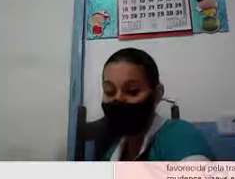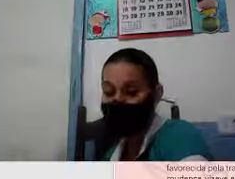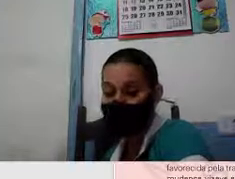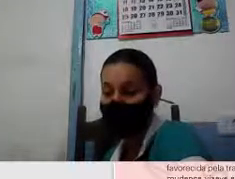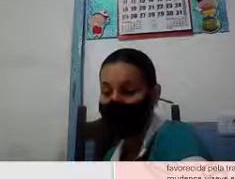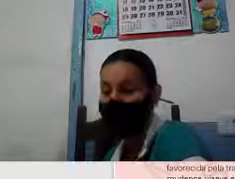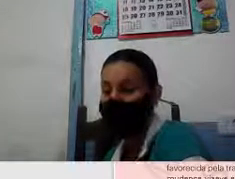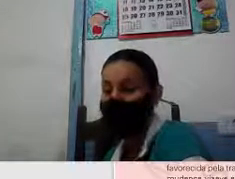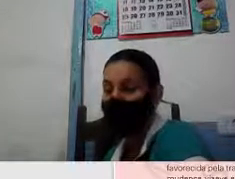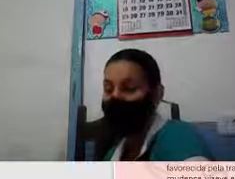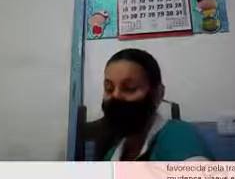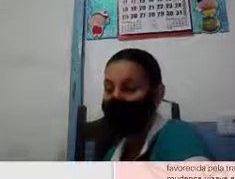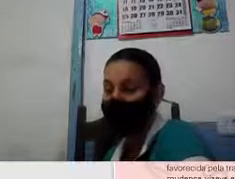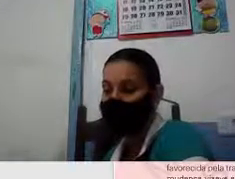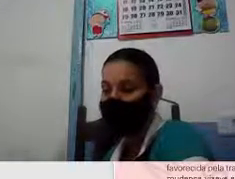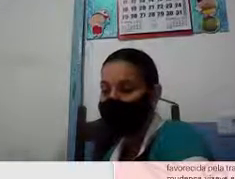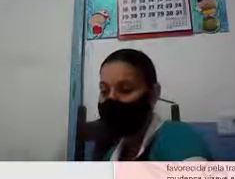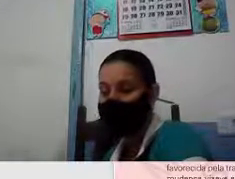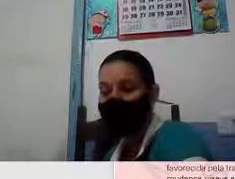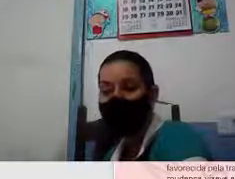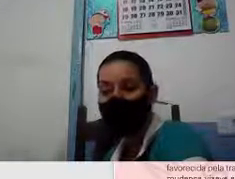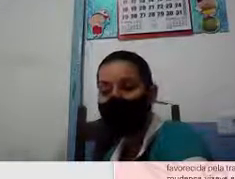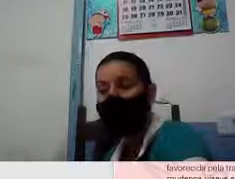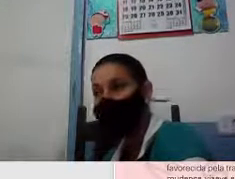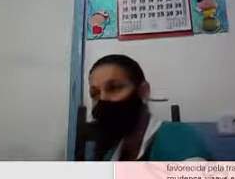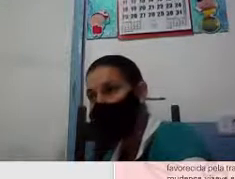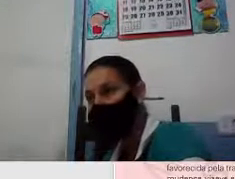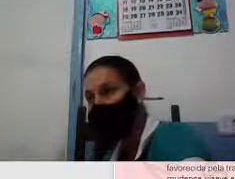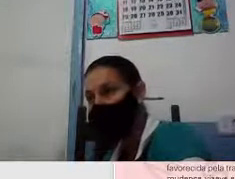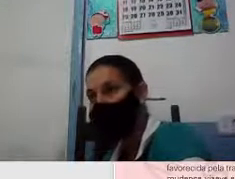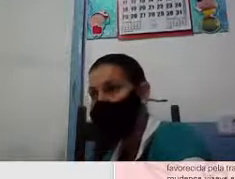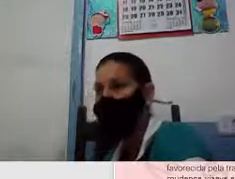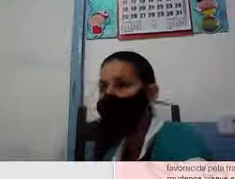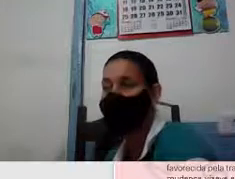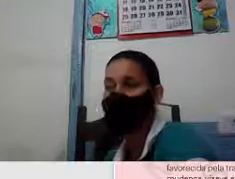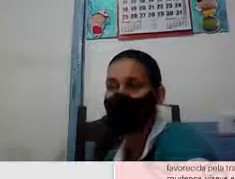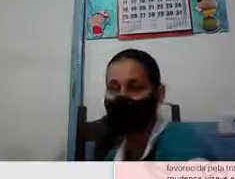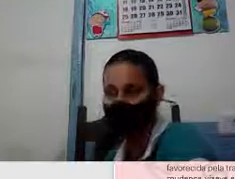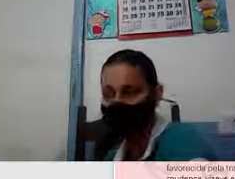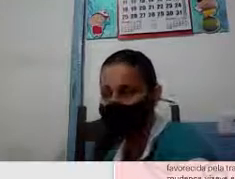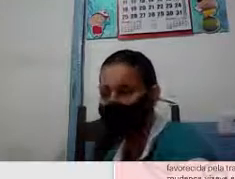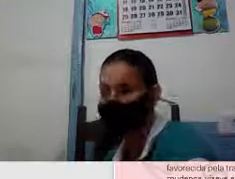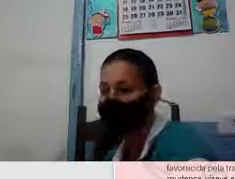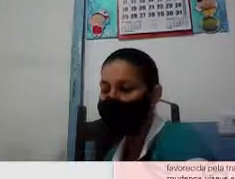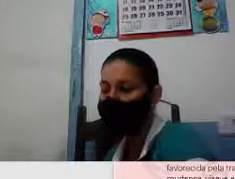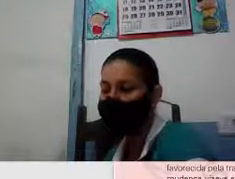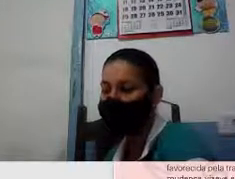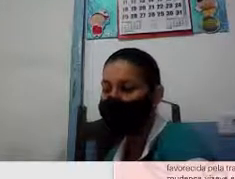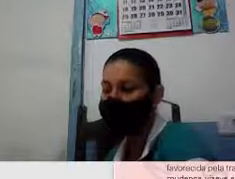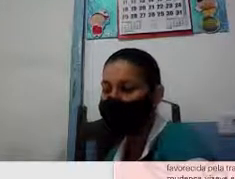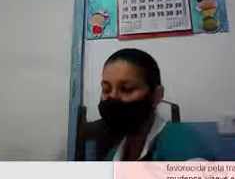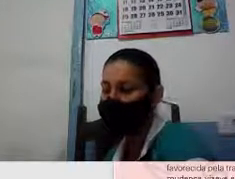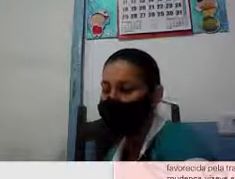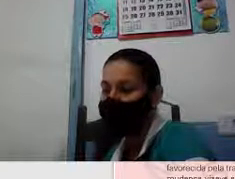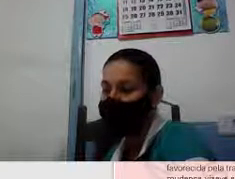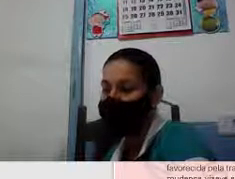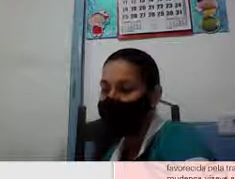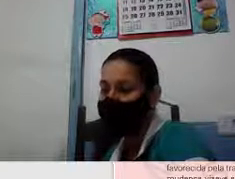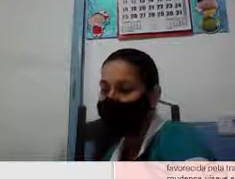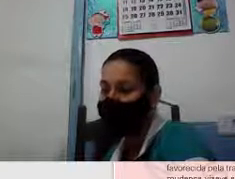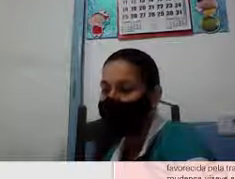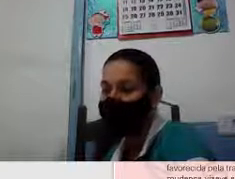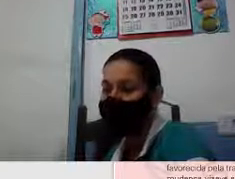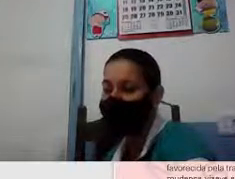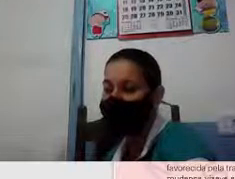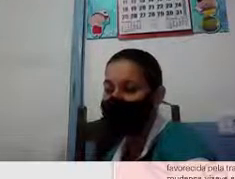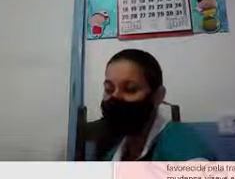Gerais, né? Especificamente em Ouro Preto, né, que hoje é uma cidade histórica, certo?